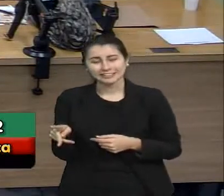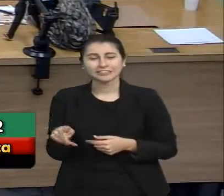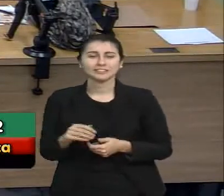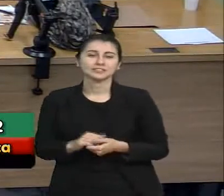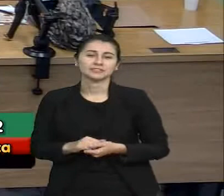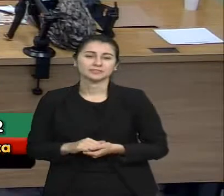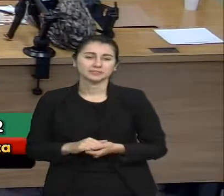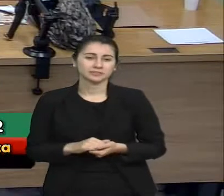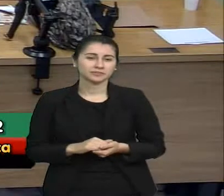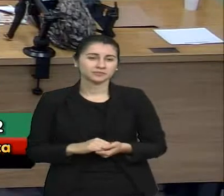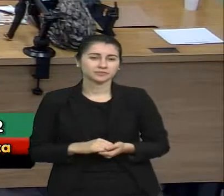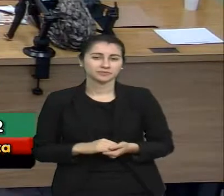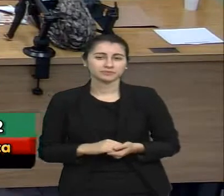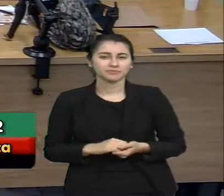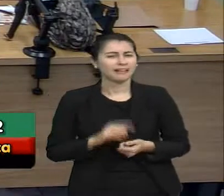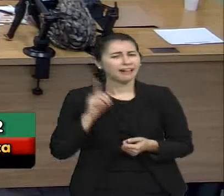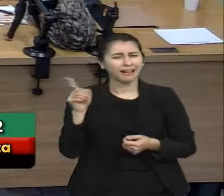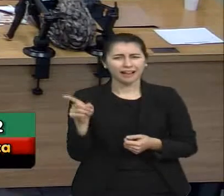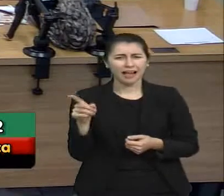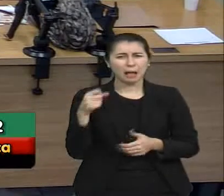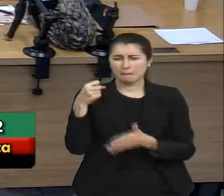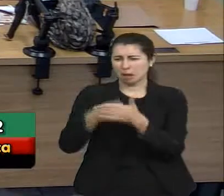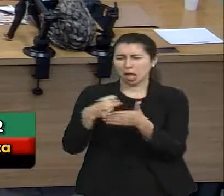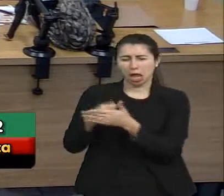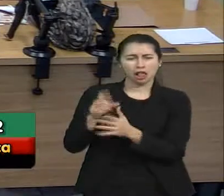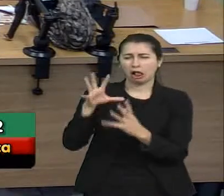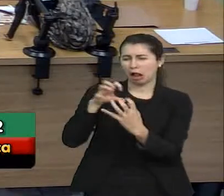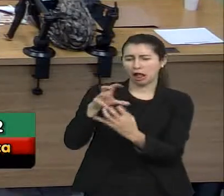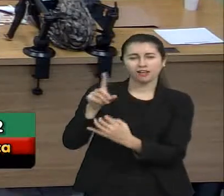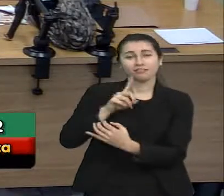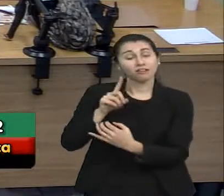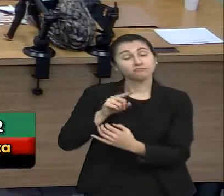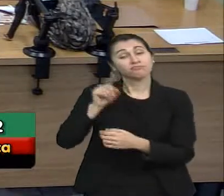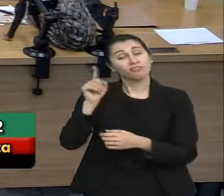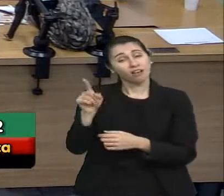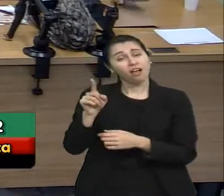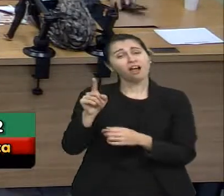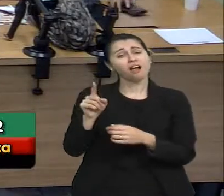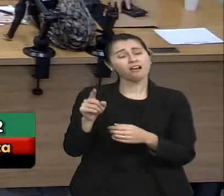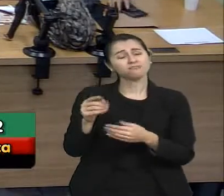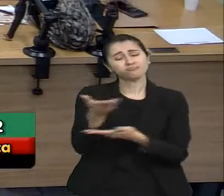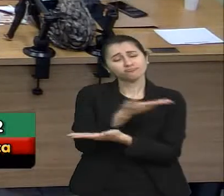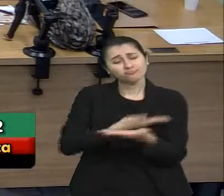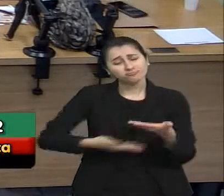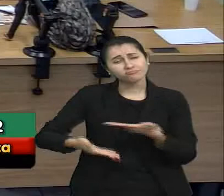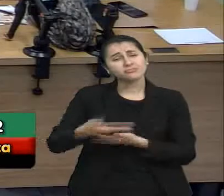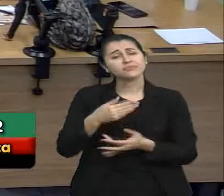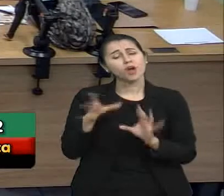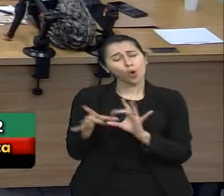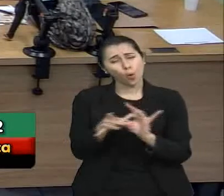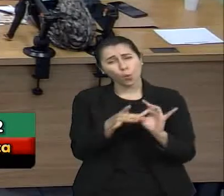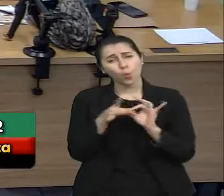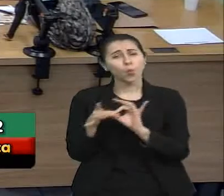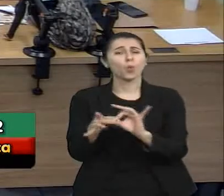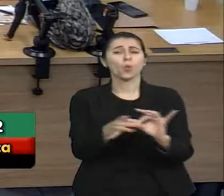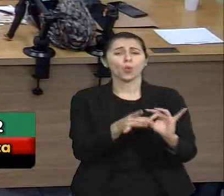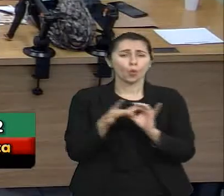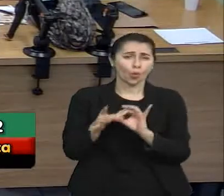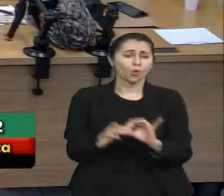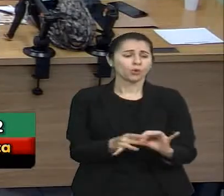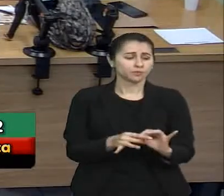aqui, que existem os ataques, e lá não. Lá é uma maneira harmoniosa, né, de